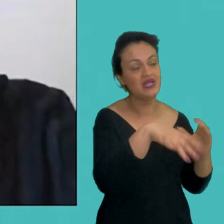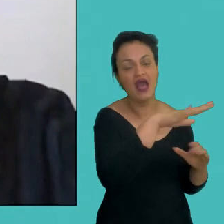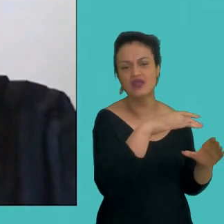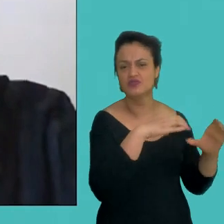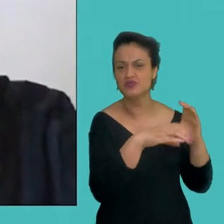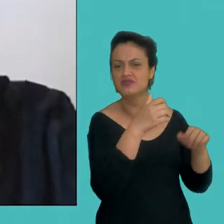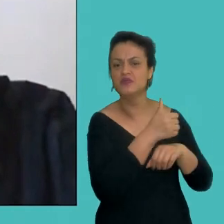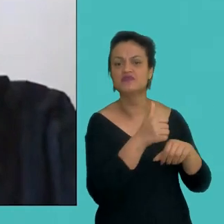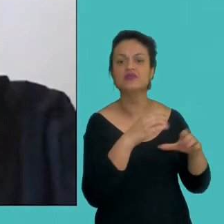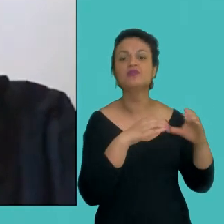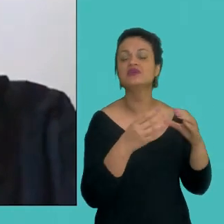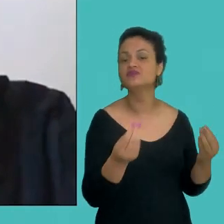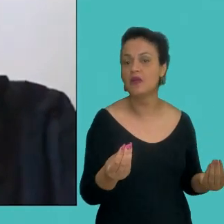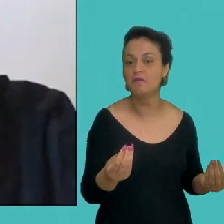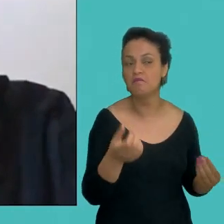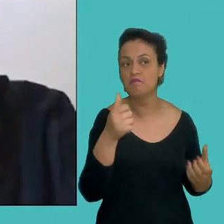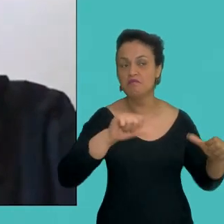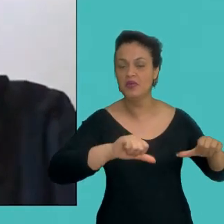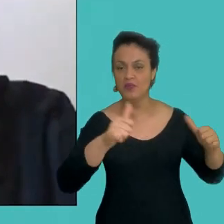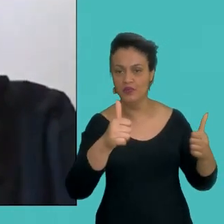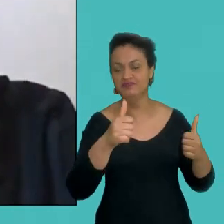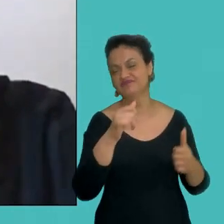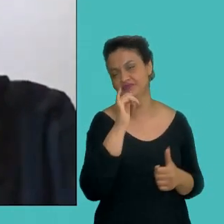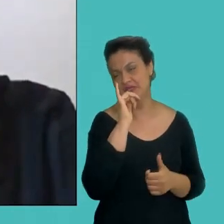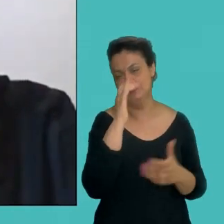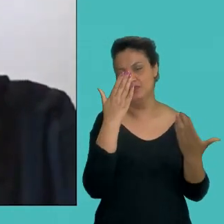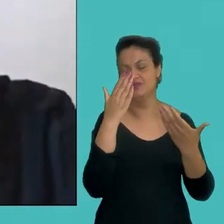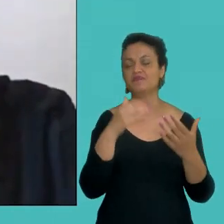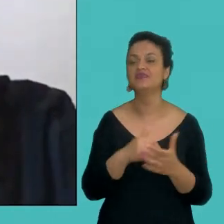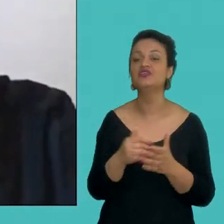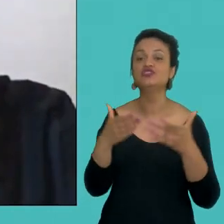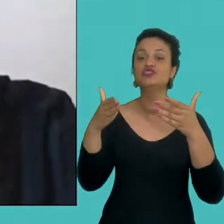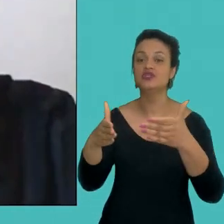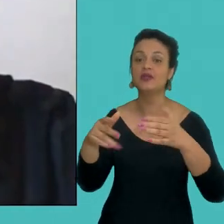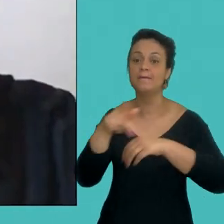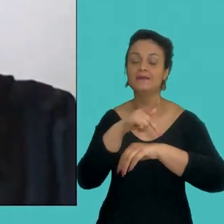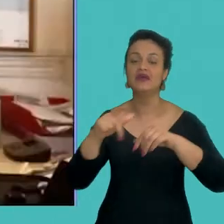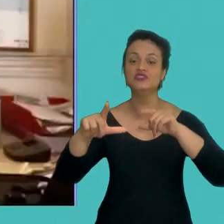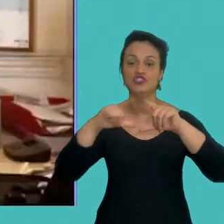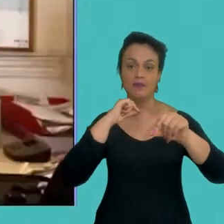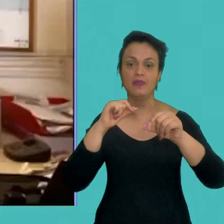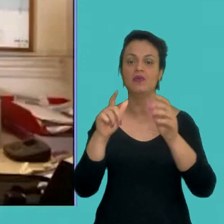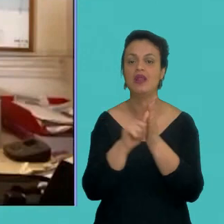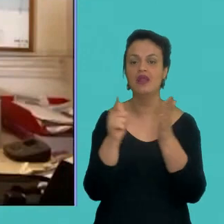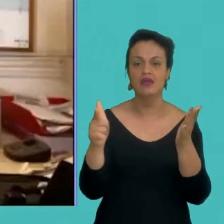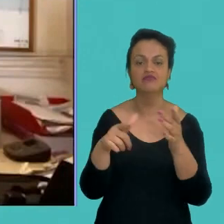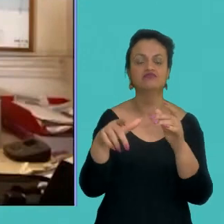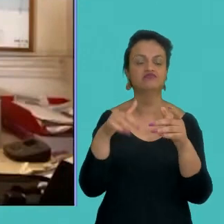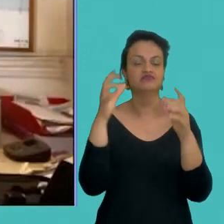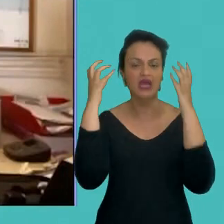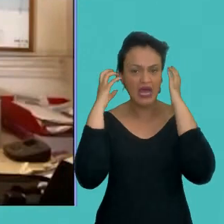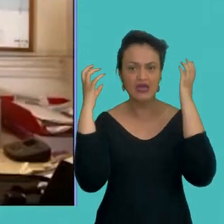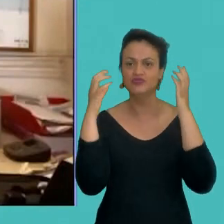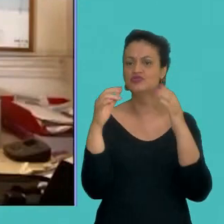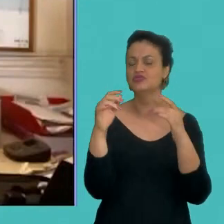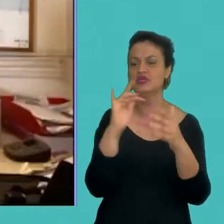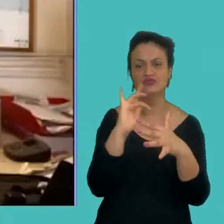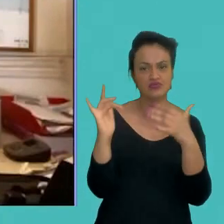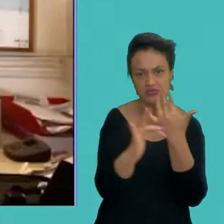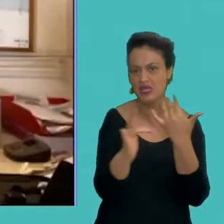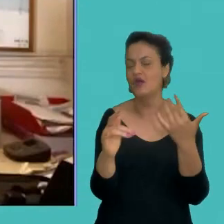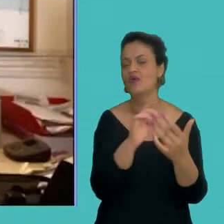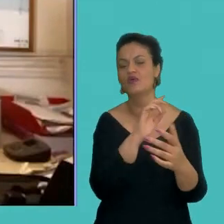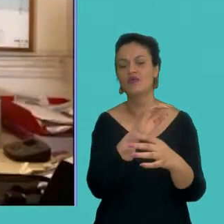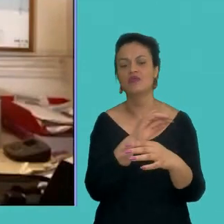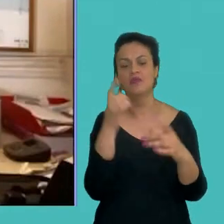Imagina, você está descendo no Japão. Você vai ver televisão no Japão, você vai ler jornal no Japão, você vai ouvir rádio no